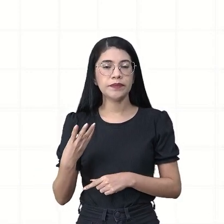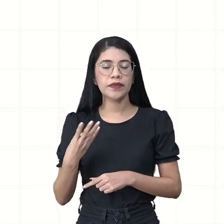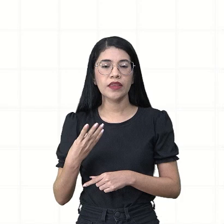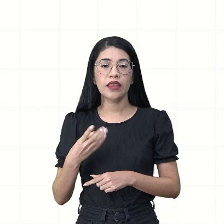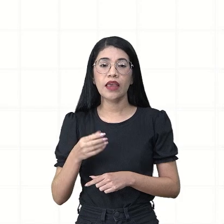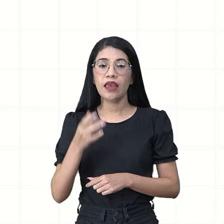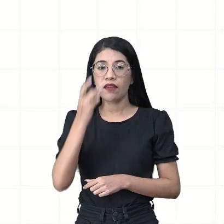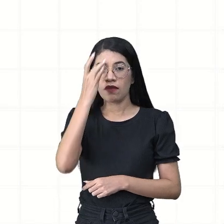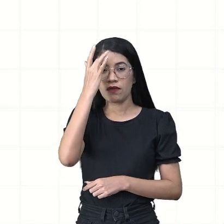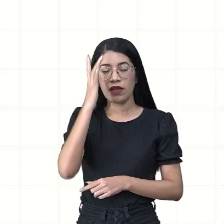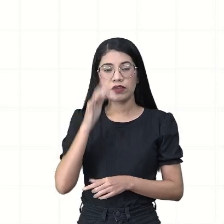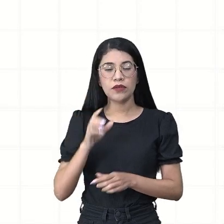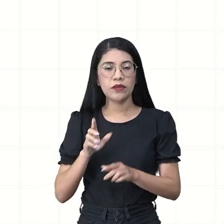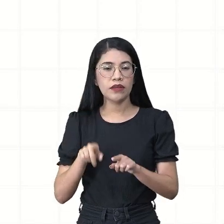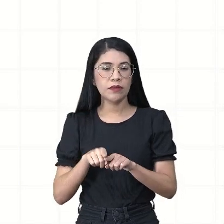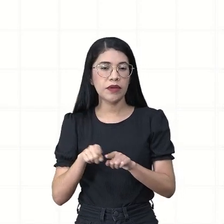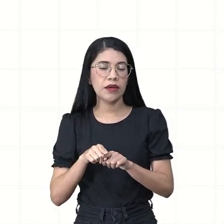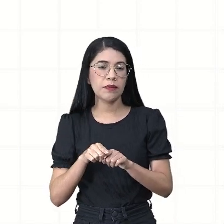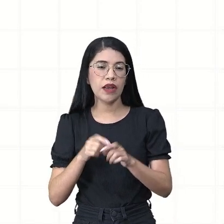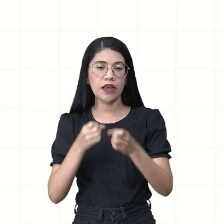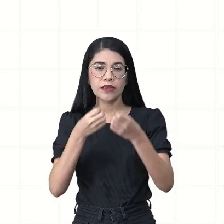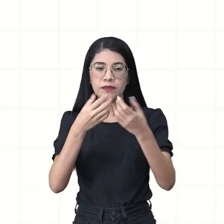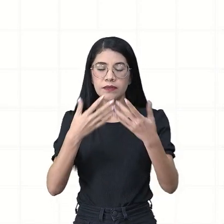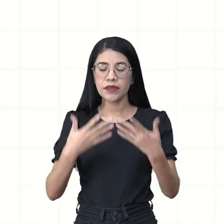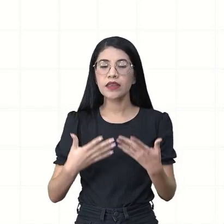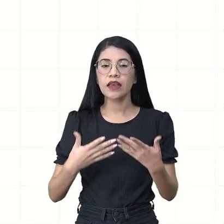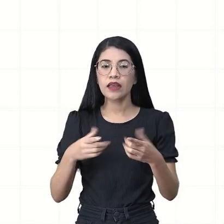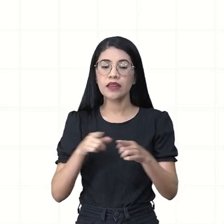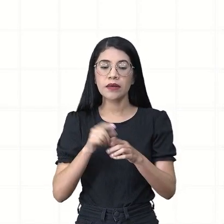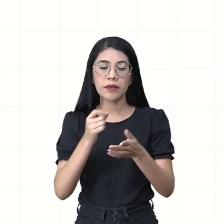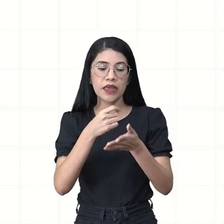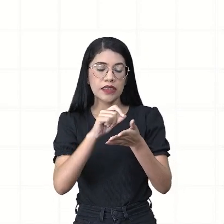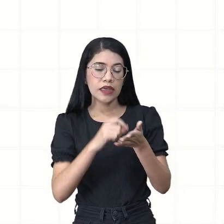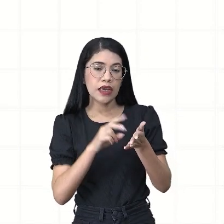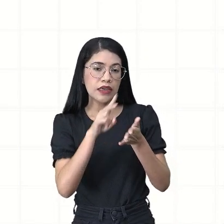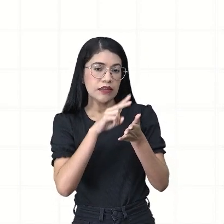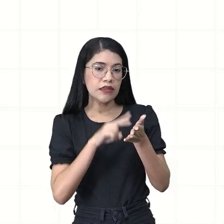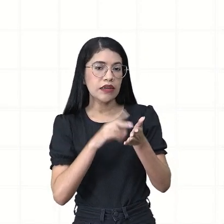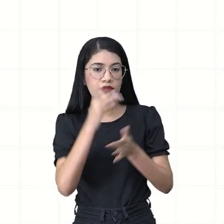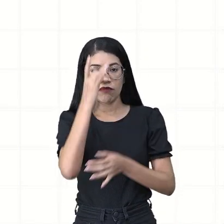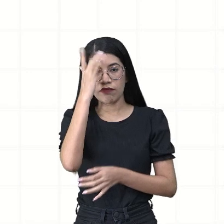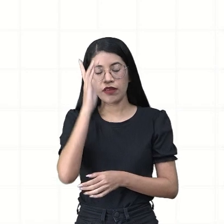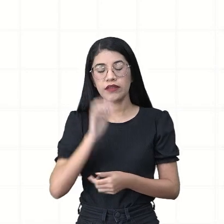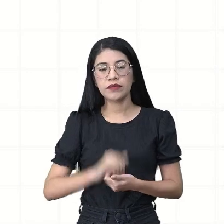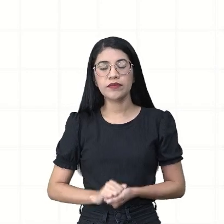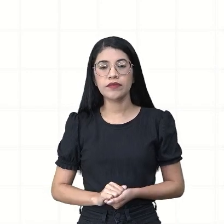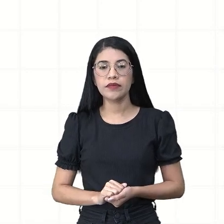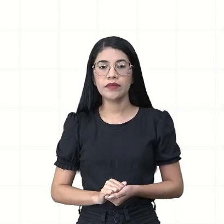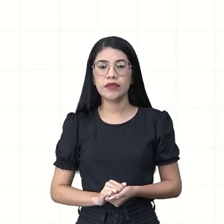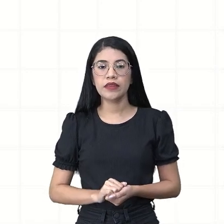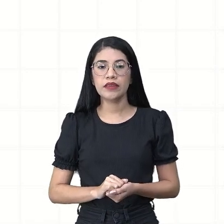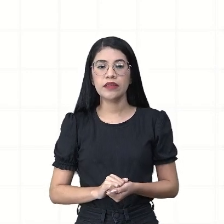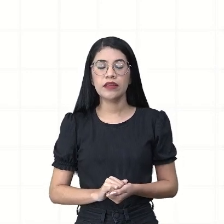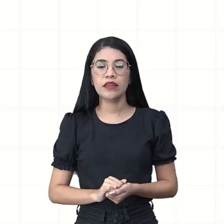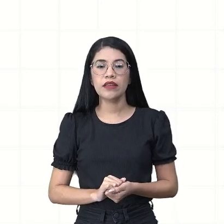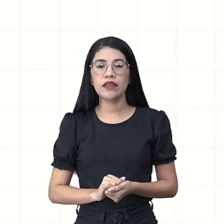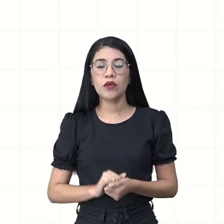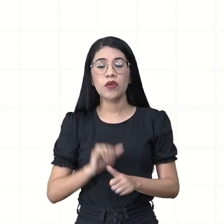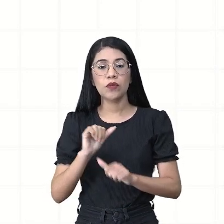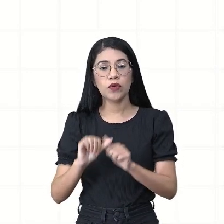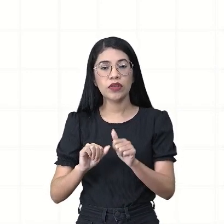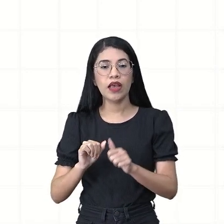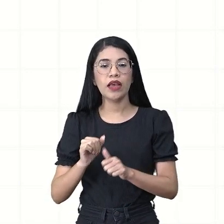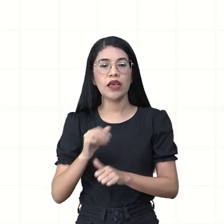mais fácil de falar, né, de escrever e de ler, certo? Então, ao invés de eu escrever tudo isso aqui,